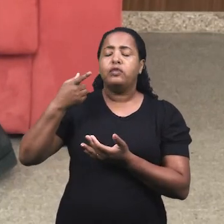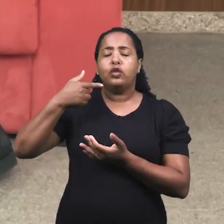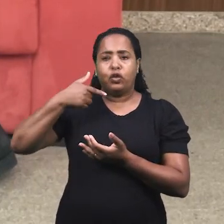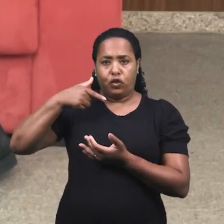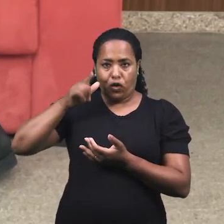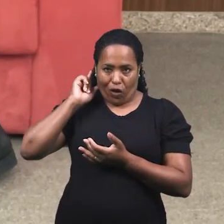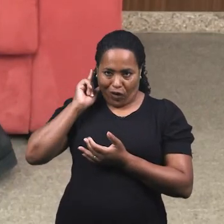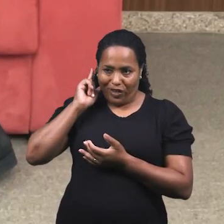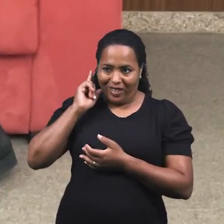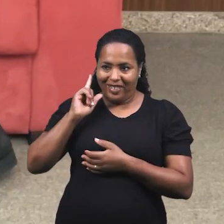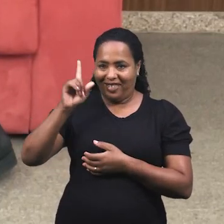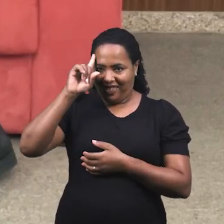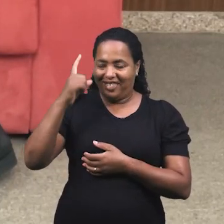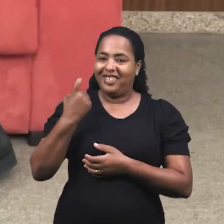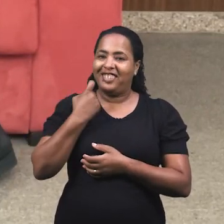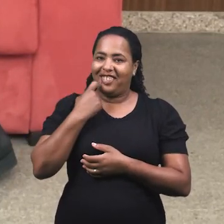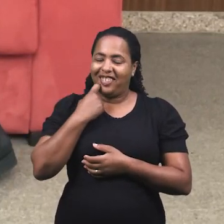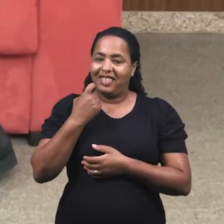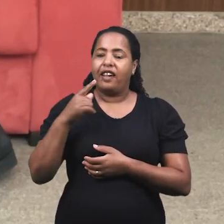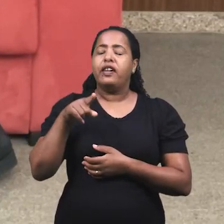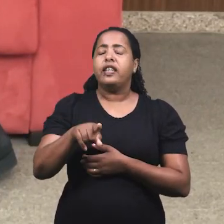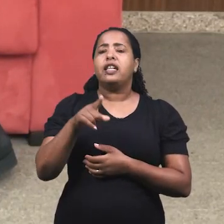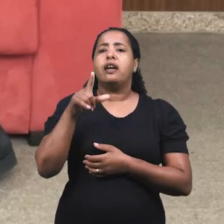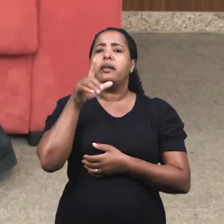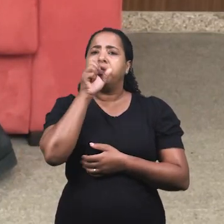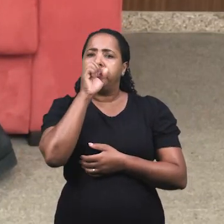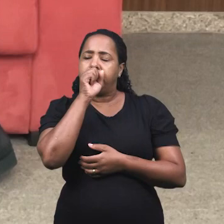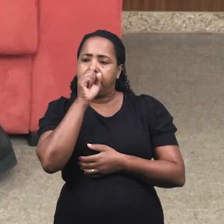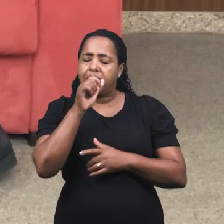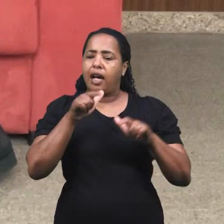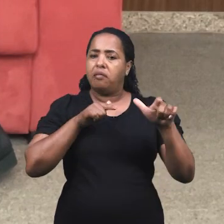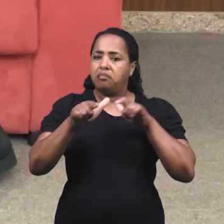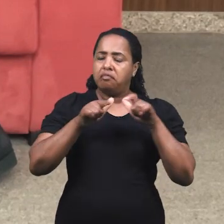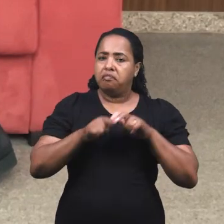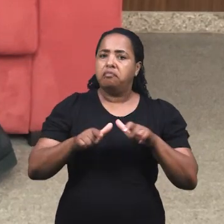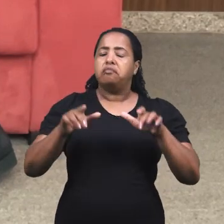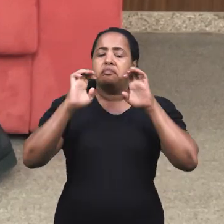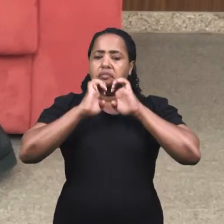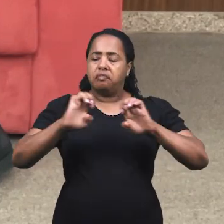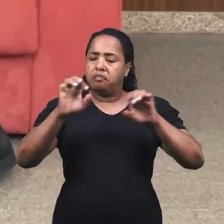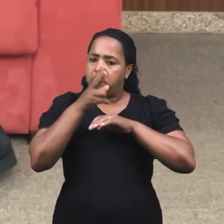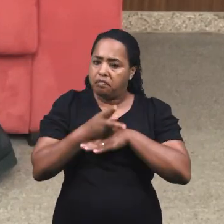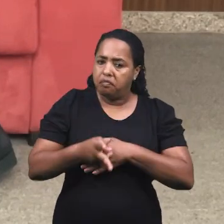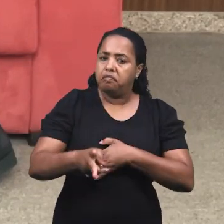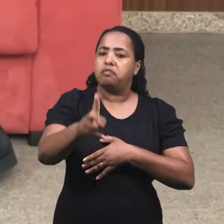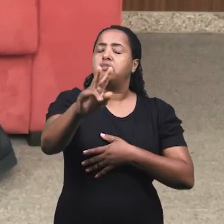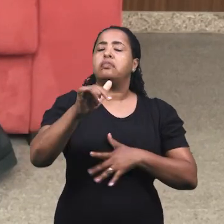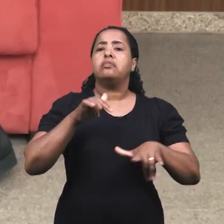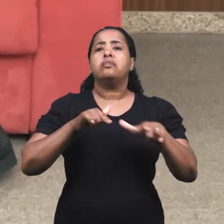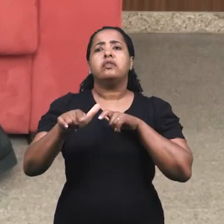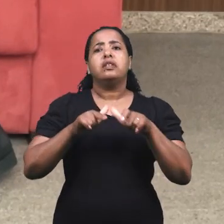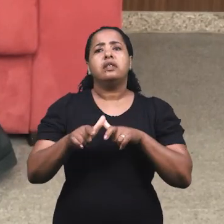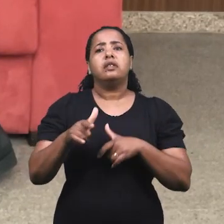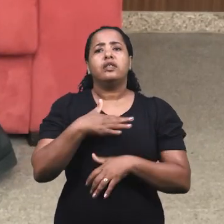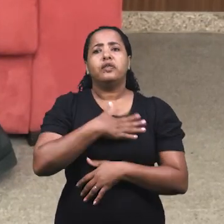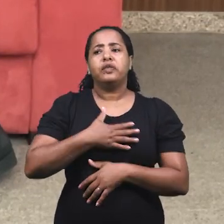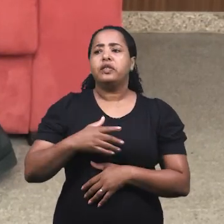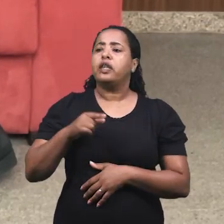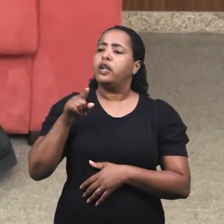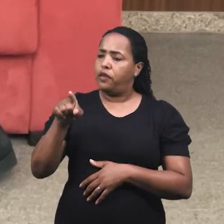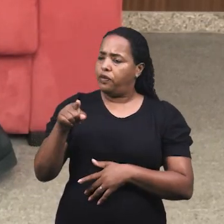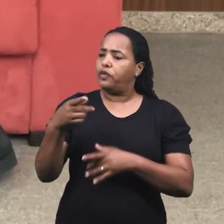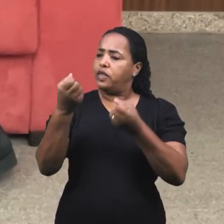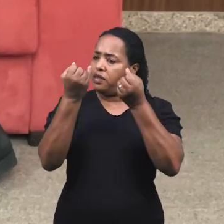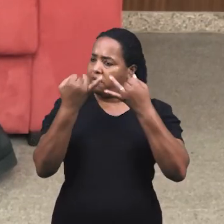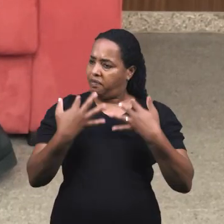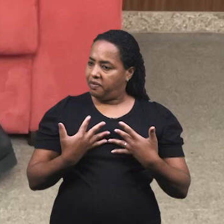né? Na sexta-feira com uma vigília, ontem no sábado com um trabalho de evangelização, a continuidade desse trabalho. Queria que você me falasse um